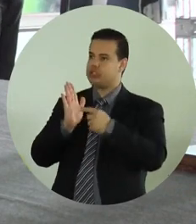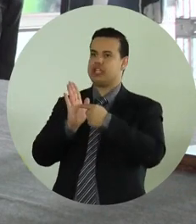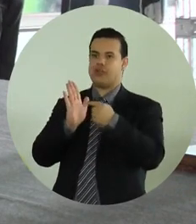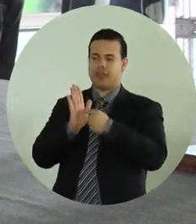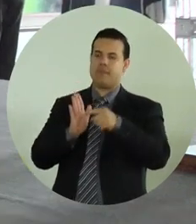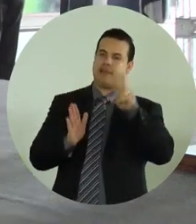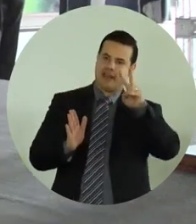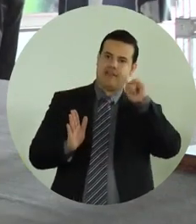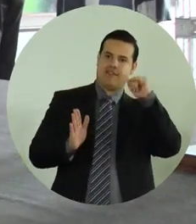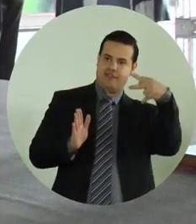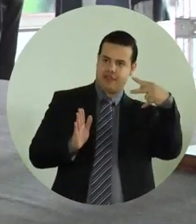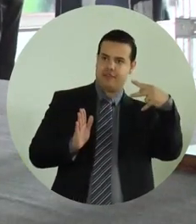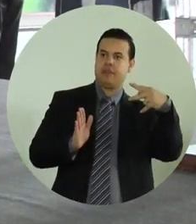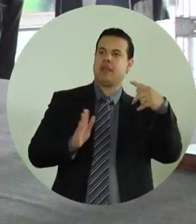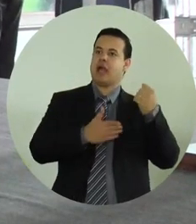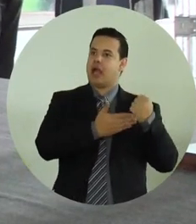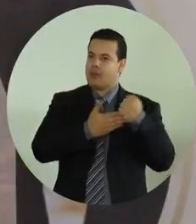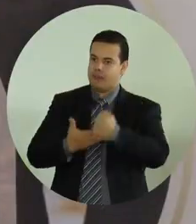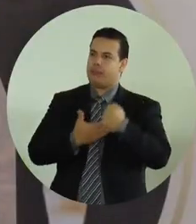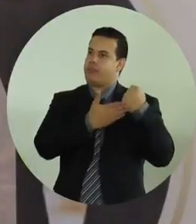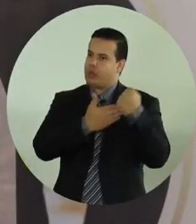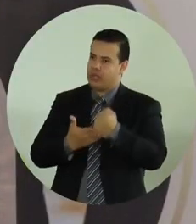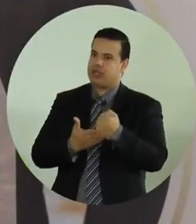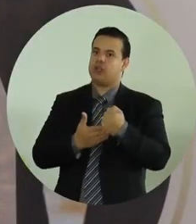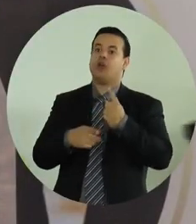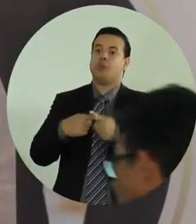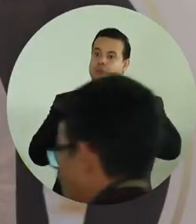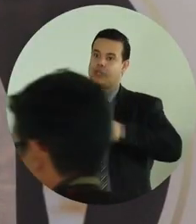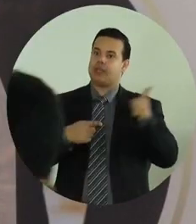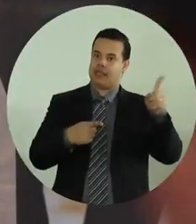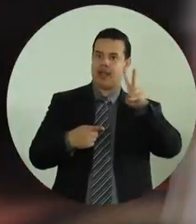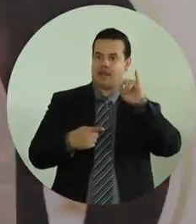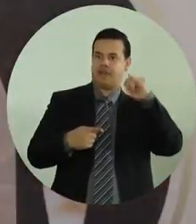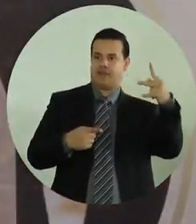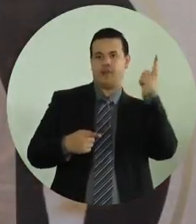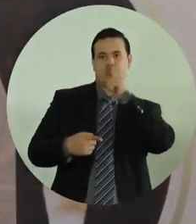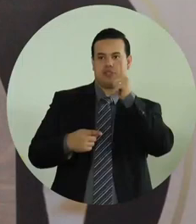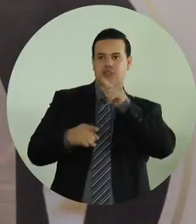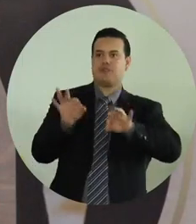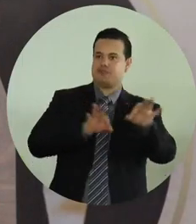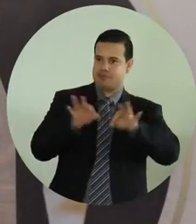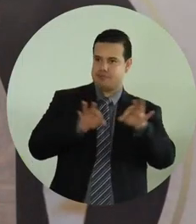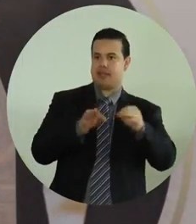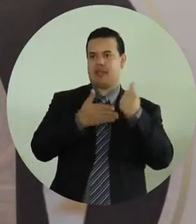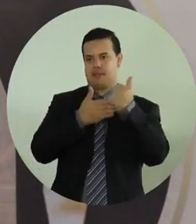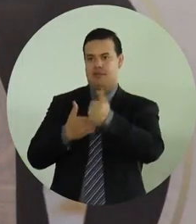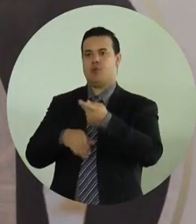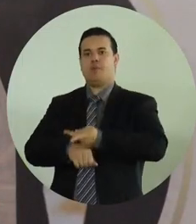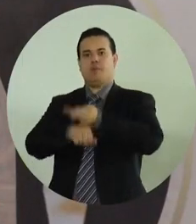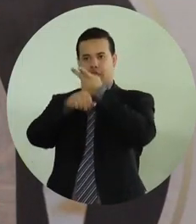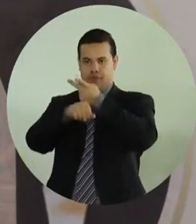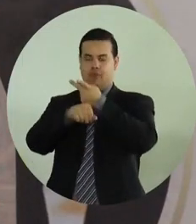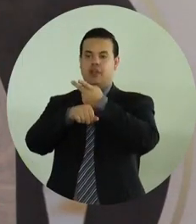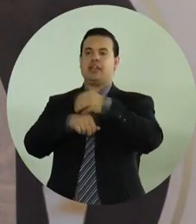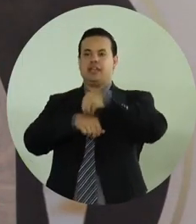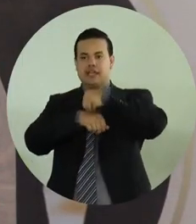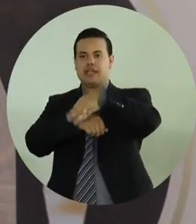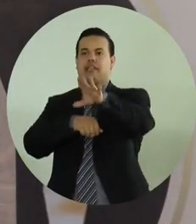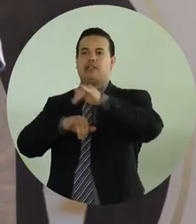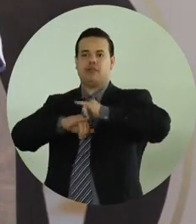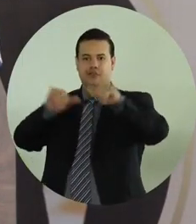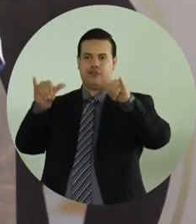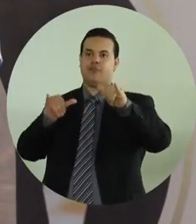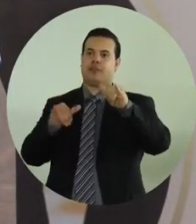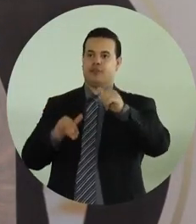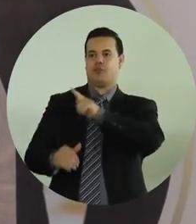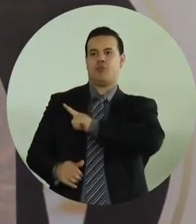nós somos sempre muito gratos à FIPE, porque sem ela nós não faríamos esse prêmio, e levar para o governador essa mensagem. Ele não teve